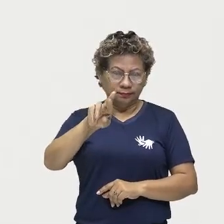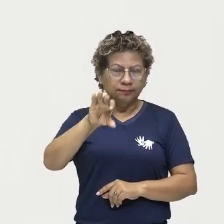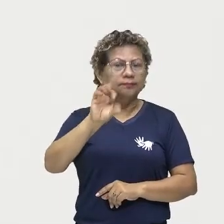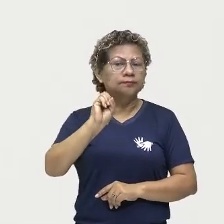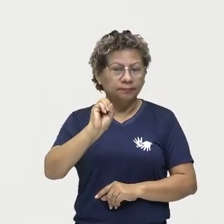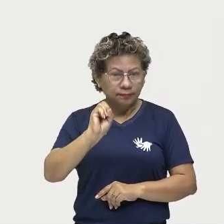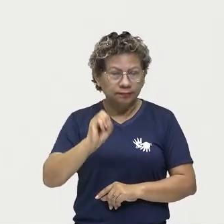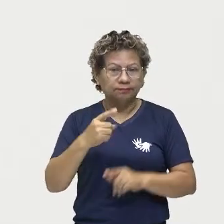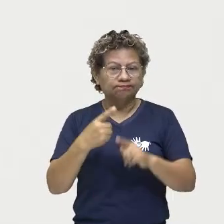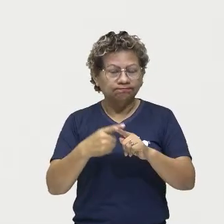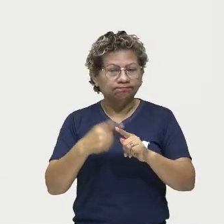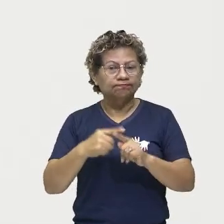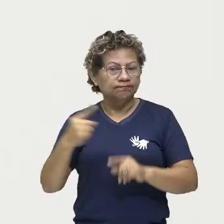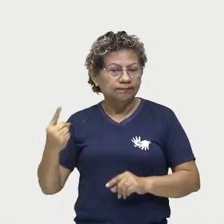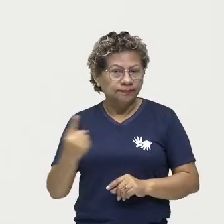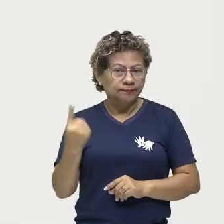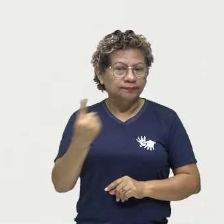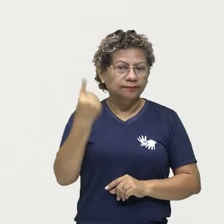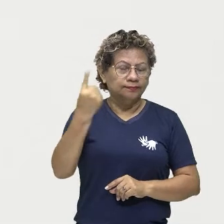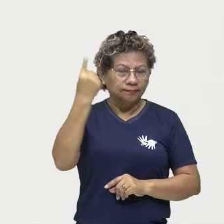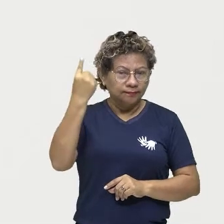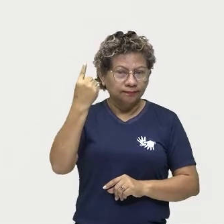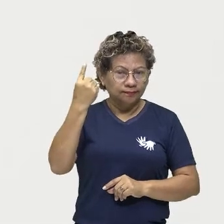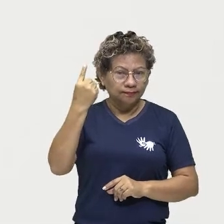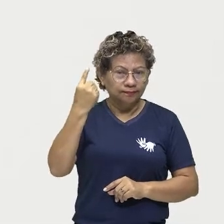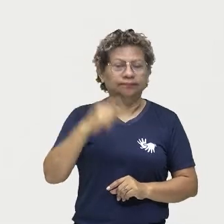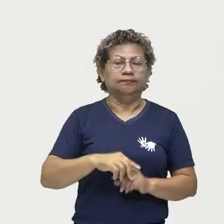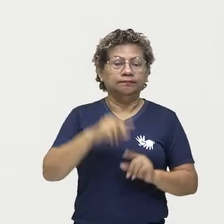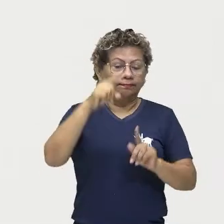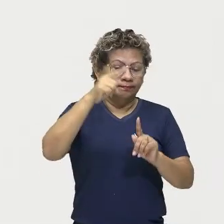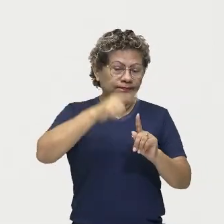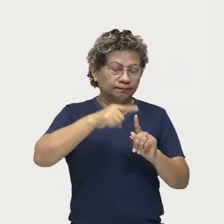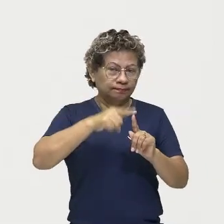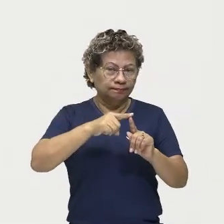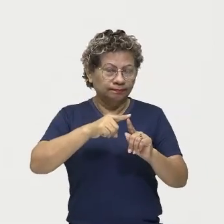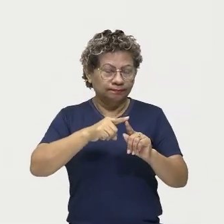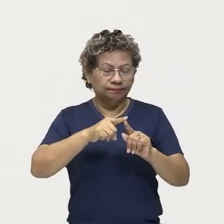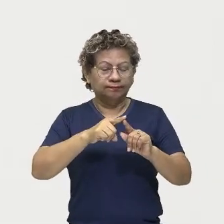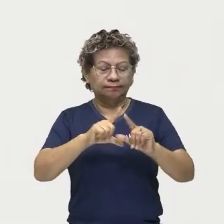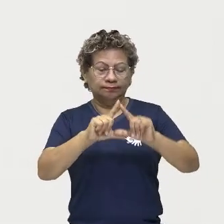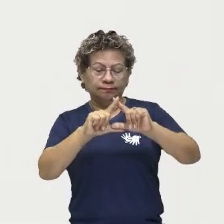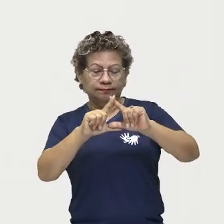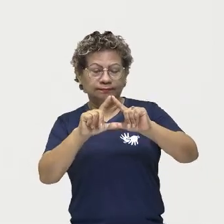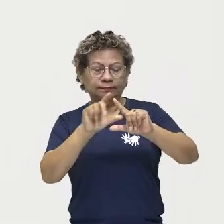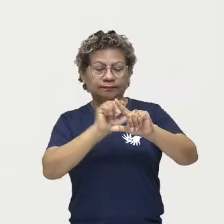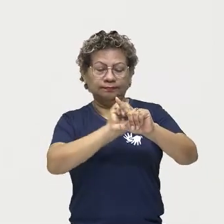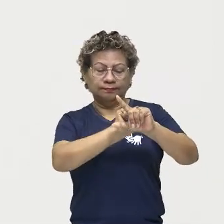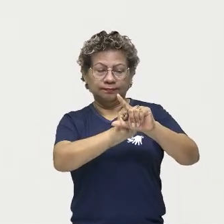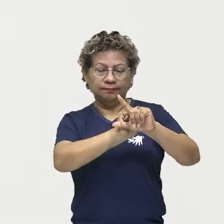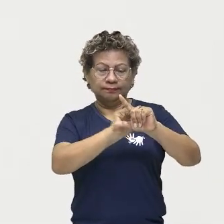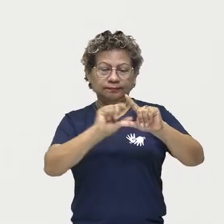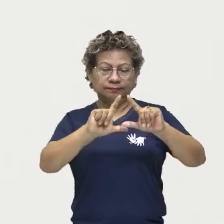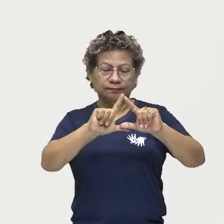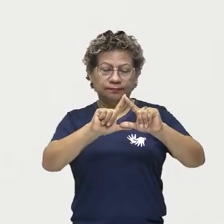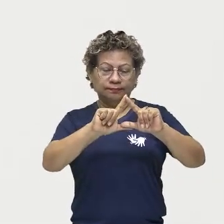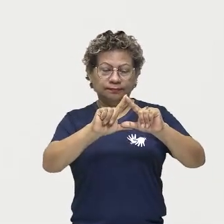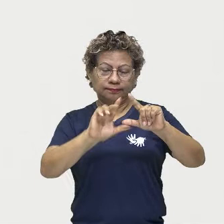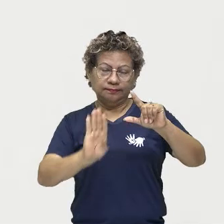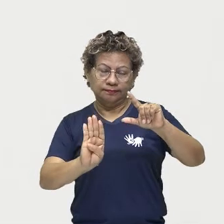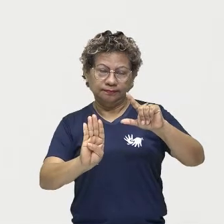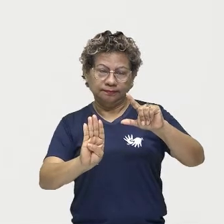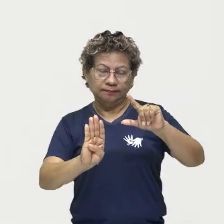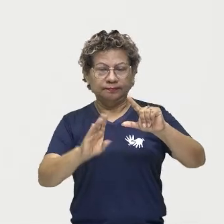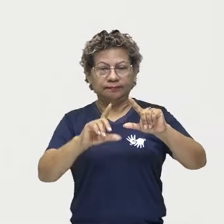a altura em relação a um dos lados do triângulo, saindo do vértice C, traçamos uma reta perpendicular ao